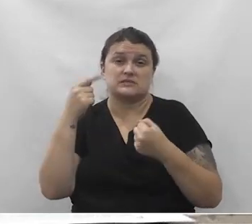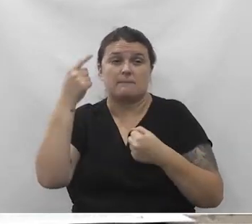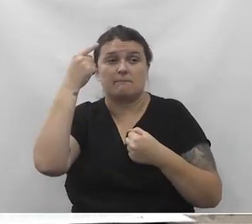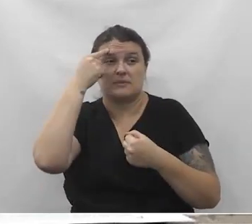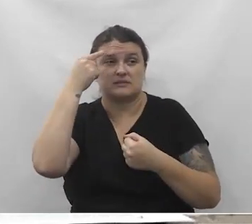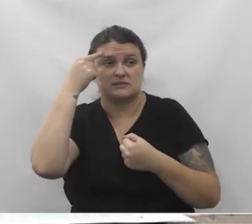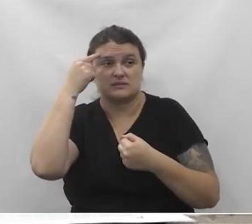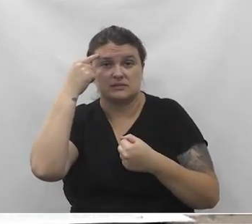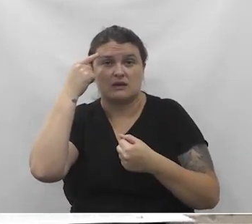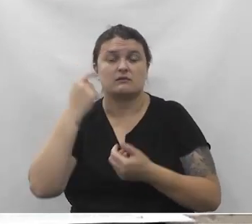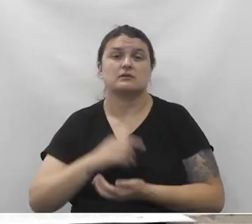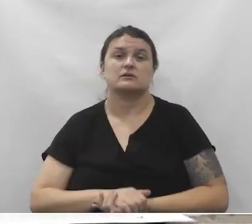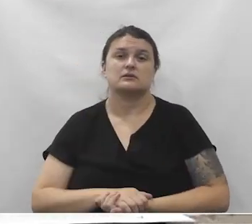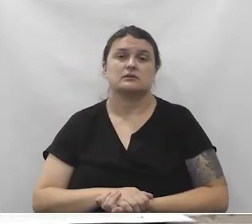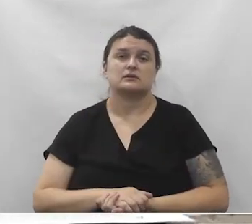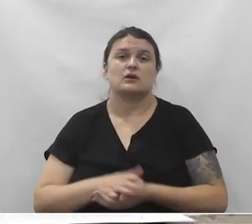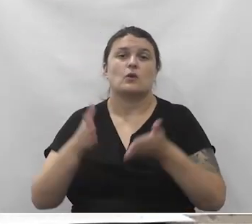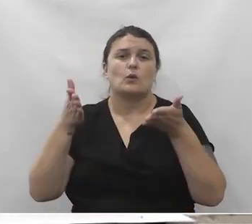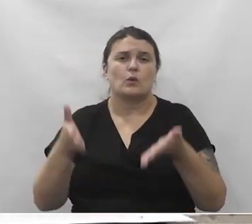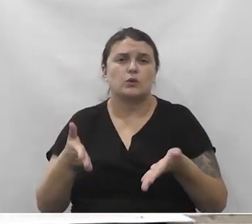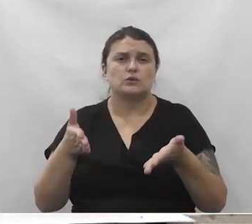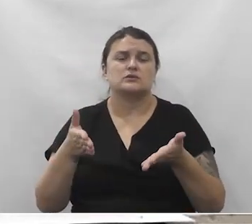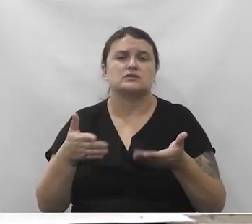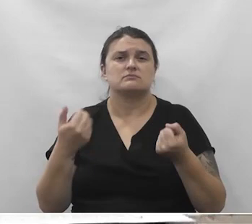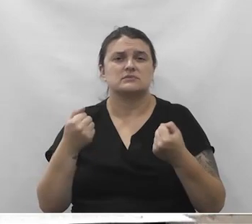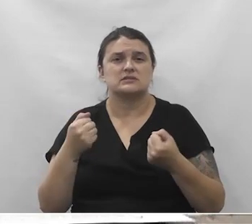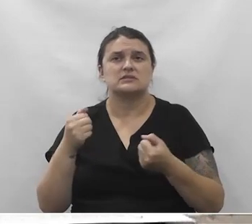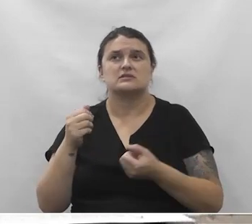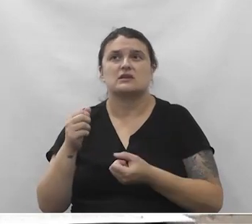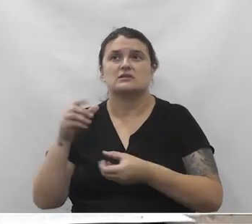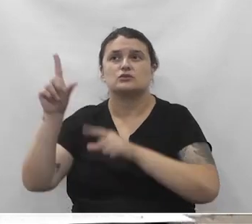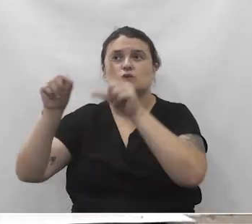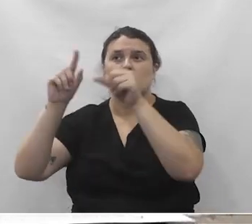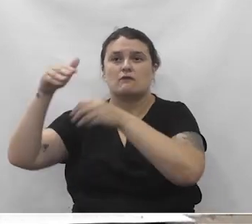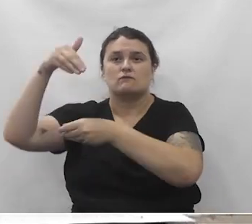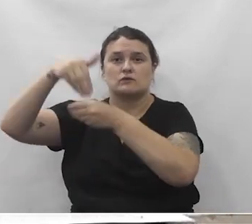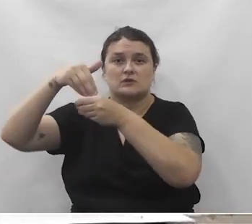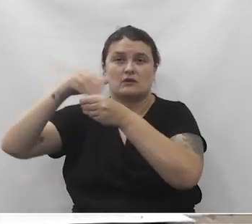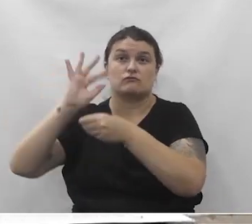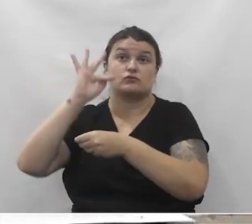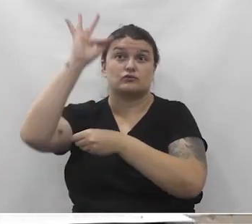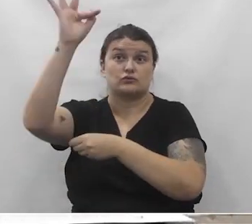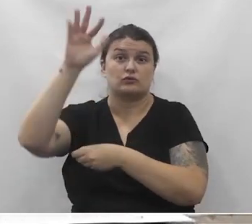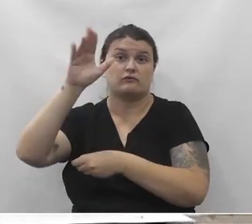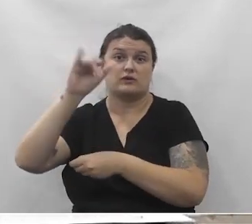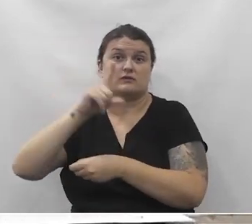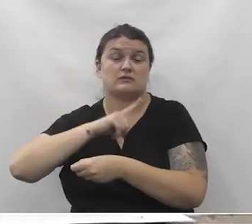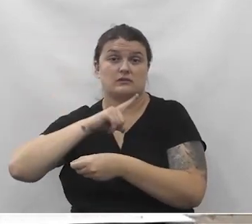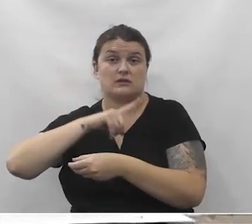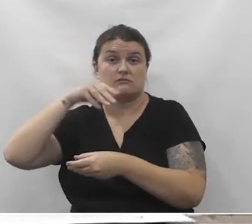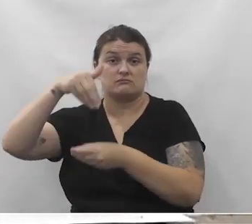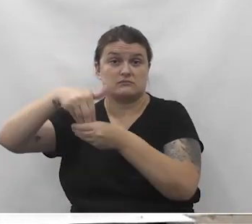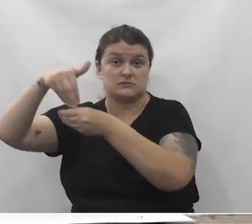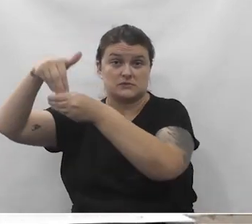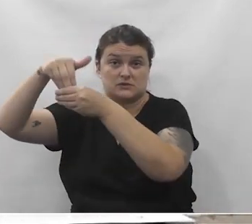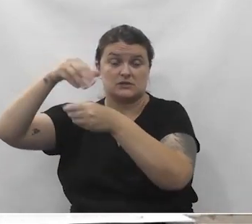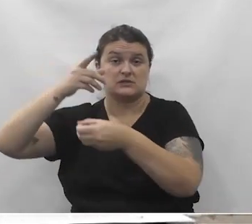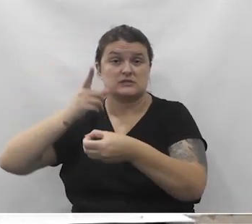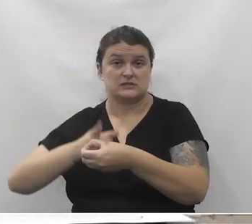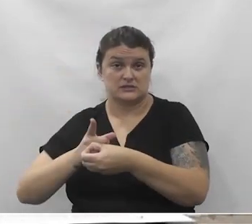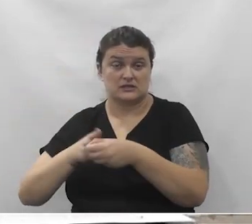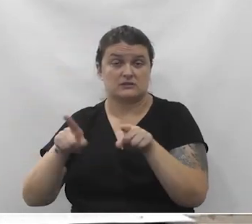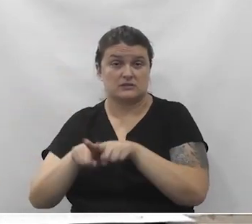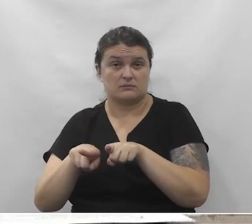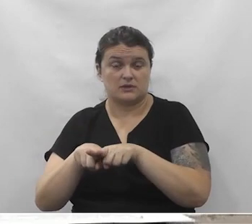repensar a respeito de tudo isso hoje em dia a gente tem que colocar no poder em breve a gente vai ter uma eleição a nível